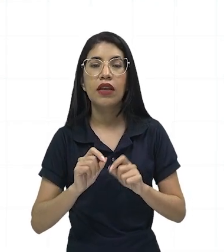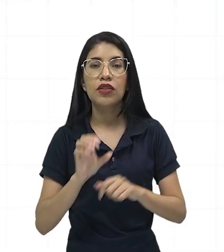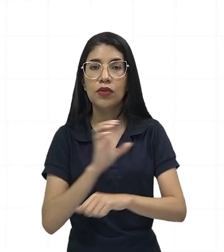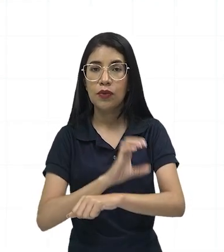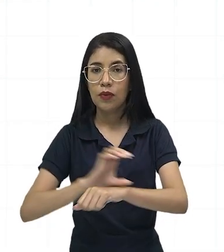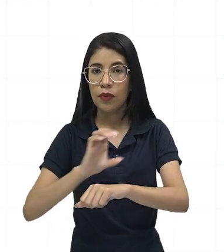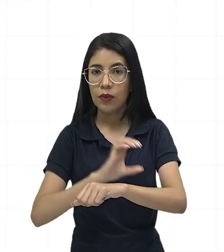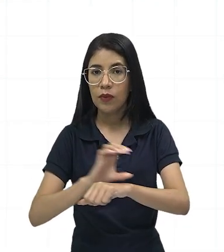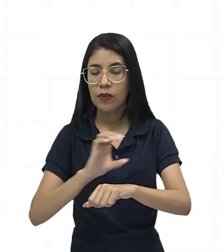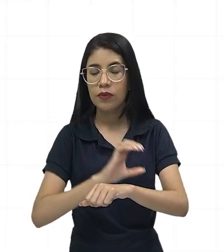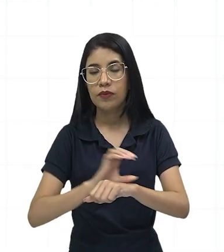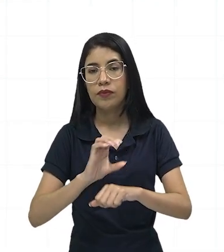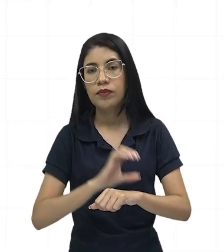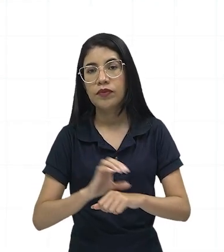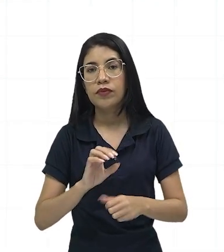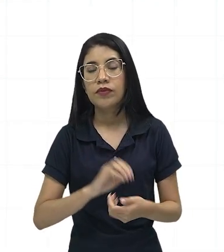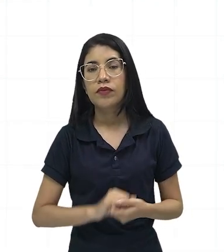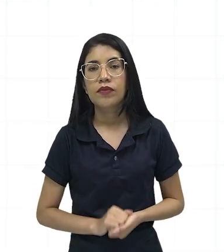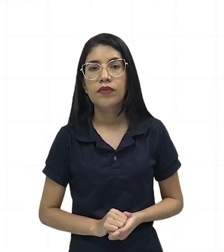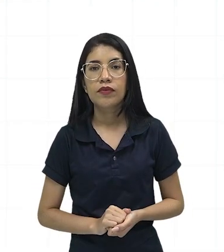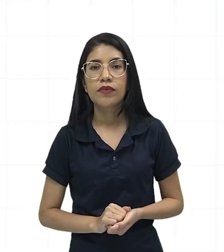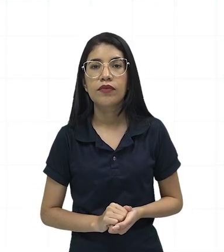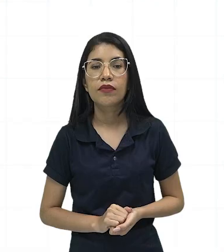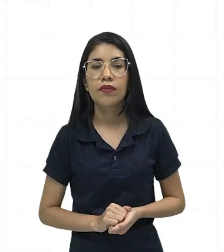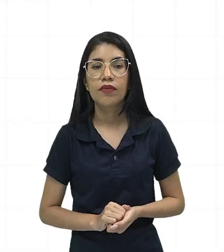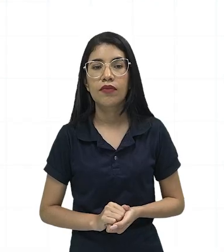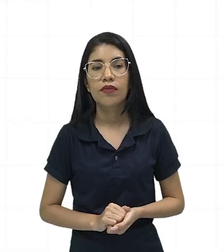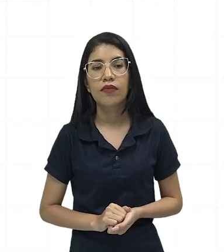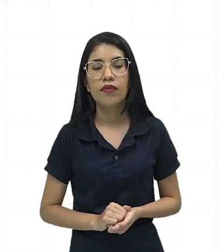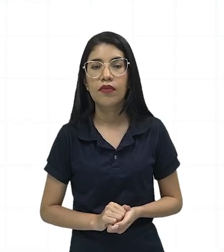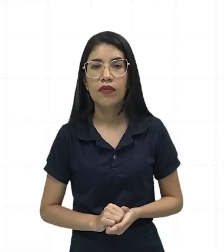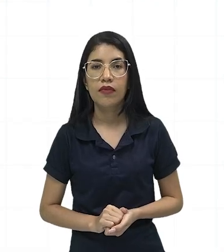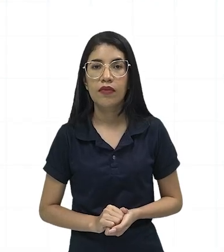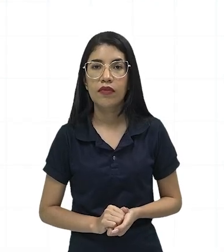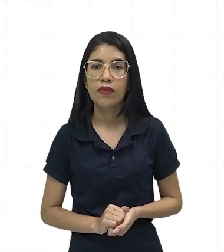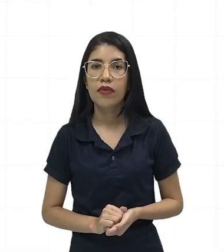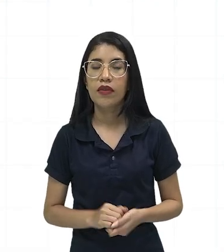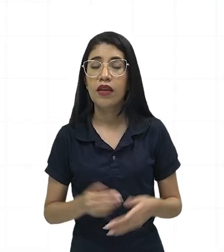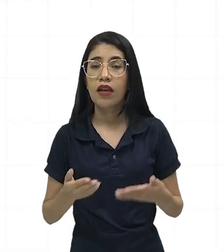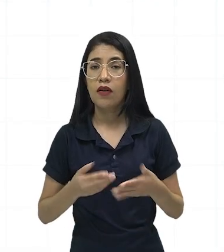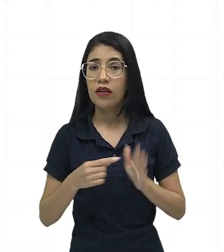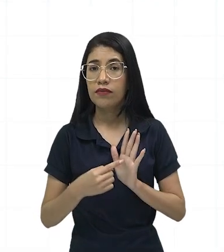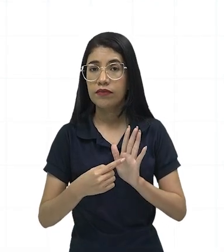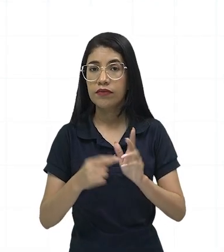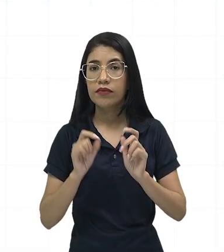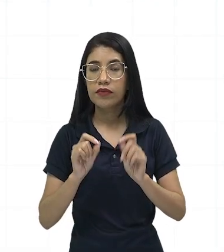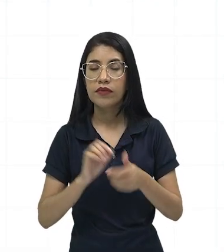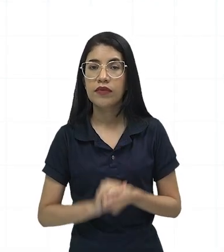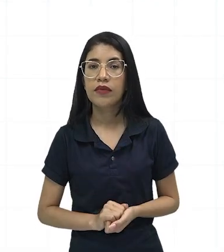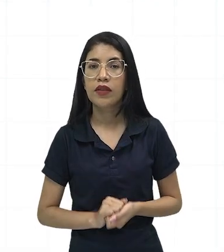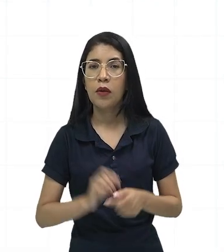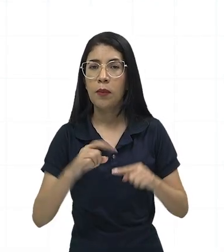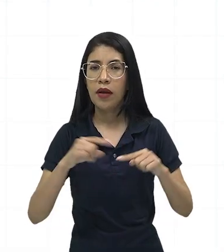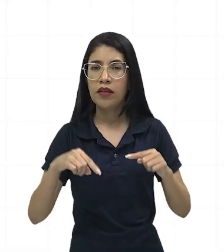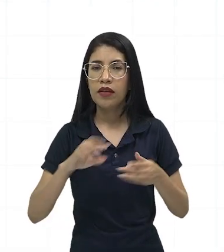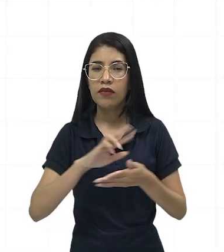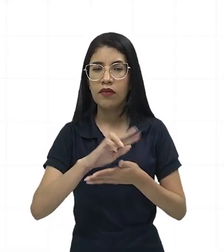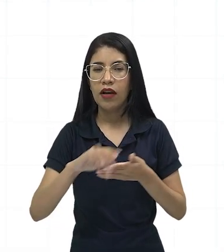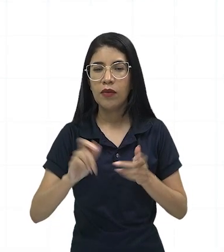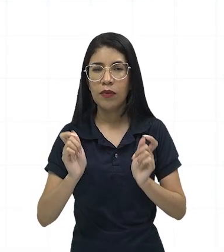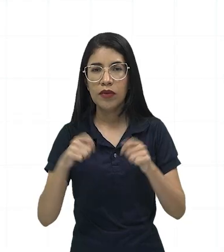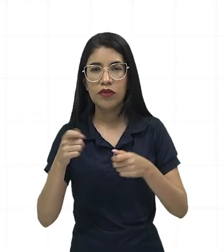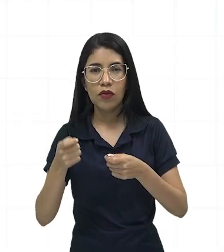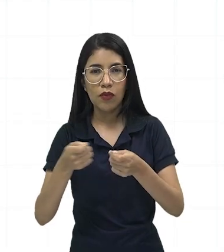elétrica, certo? E aí, agora nós vamos ver os dispositivos de controle, né? Dentre aí